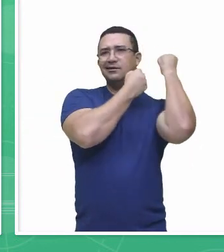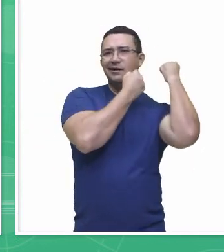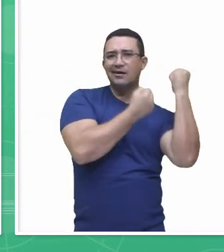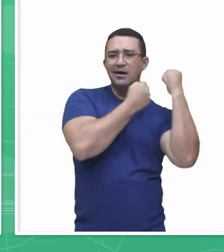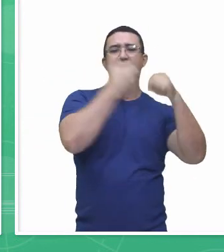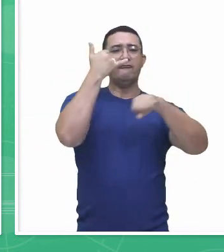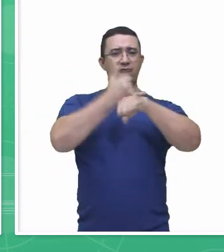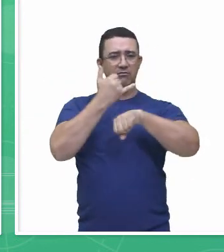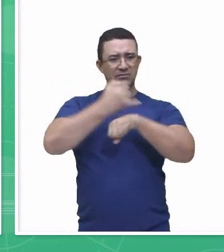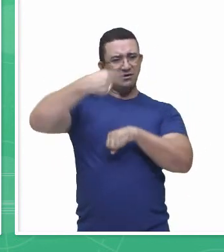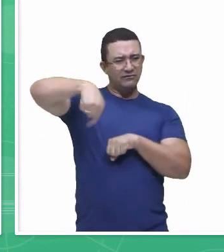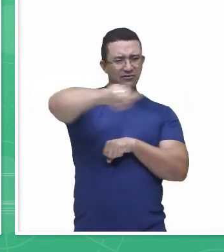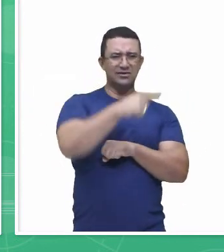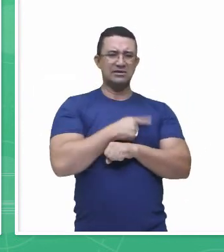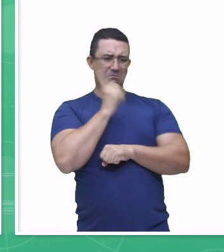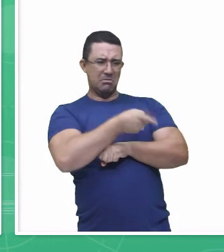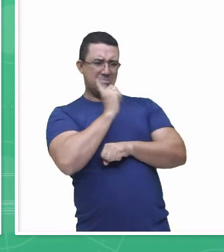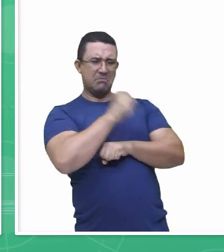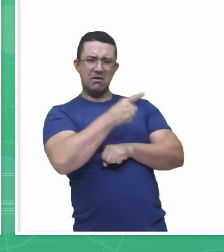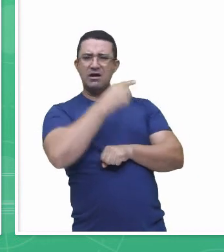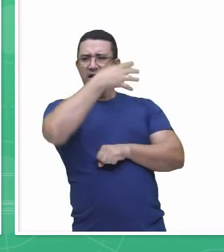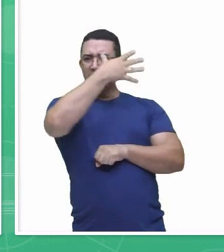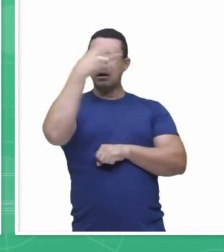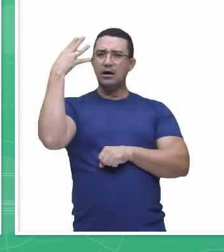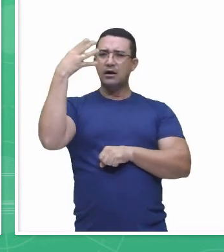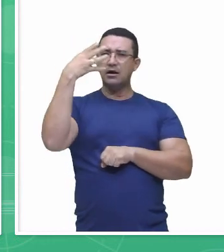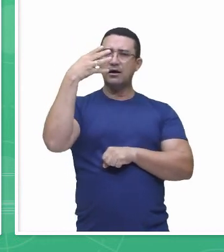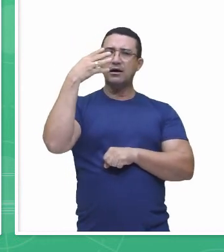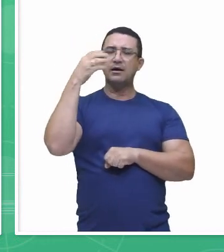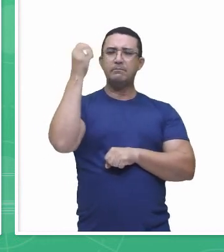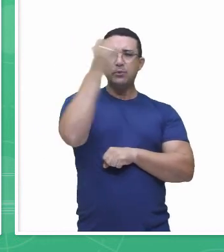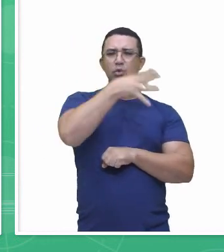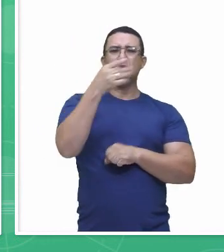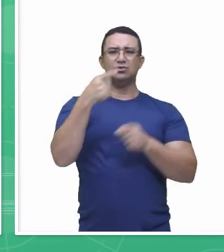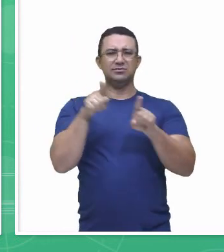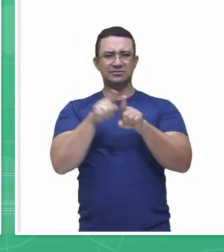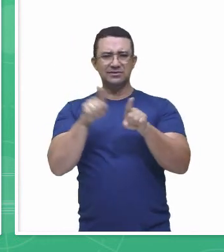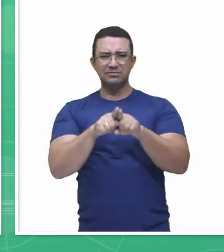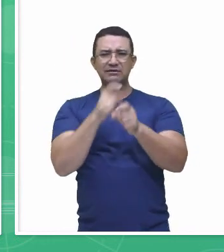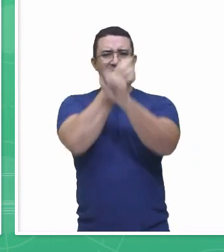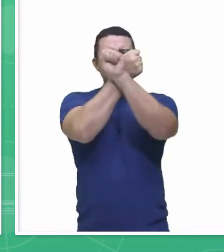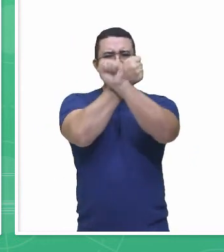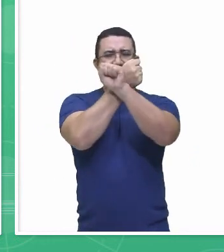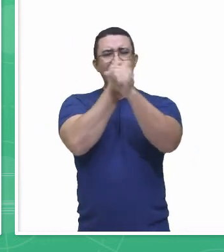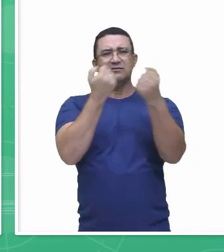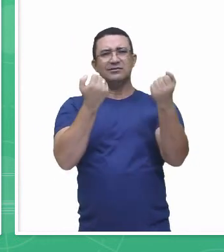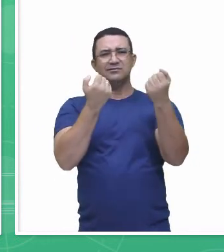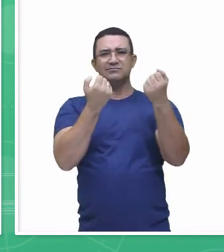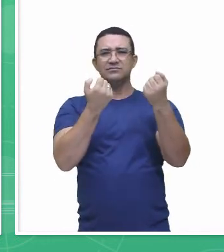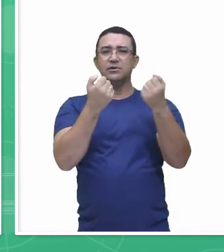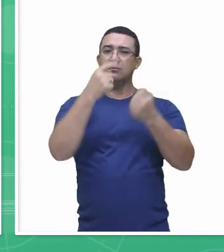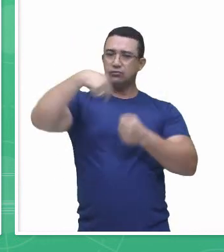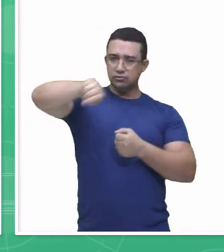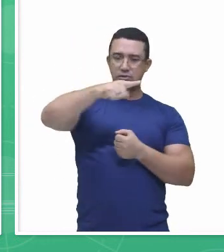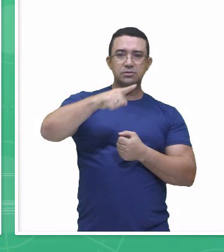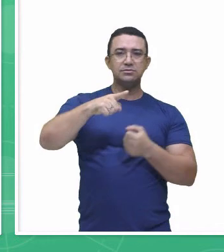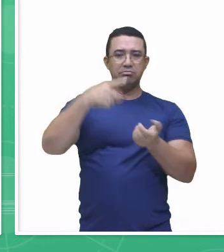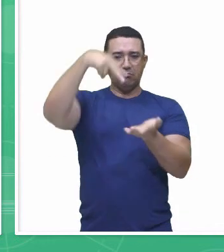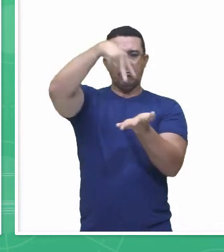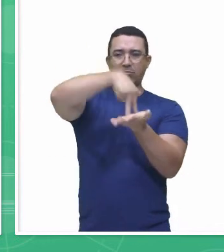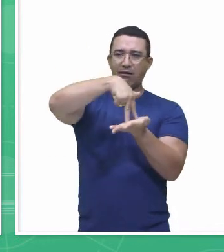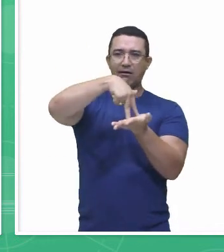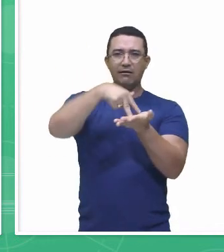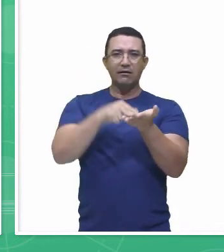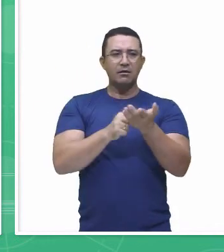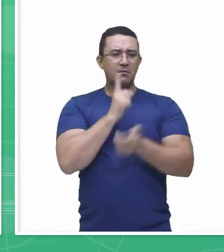senhores tratando-os como brutos, os escravos adorando-os e temendo-os como deuses. Os senhores em pé,